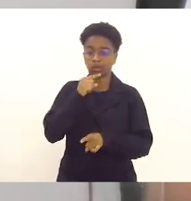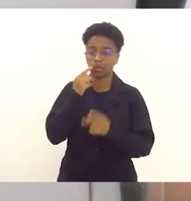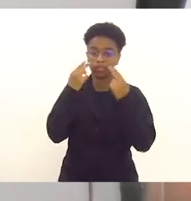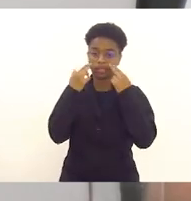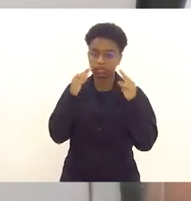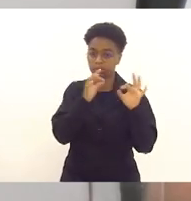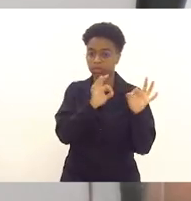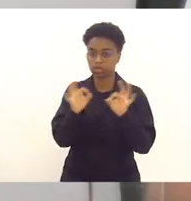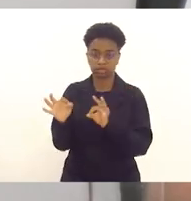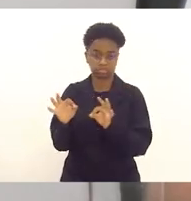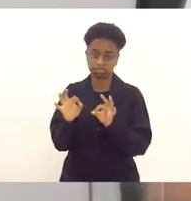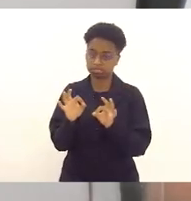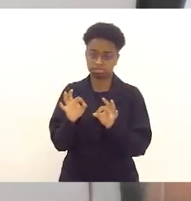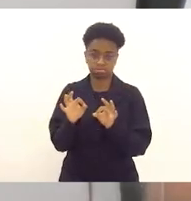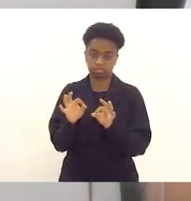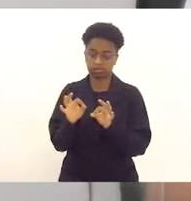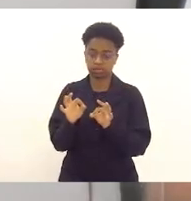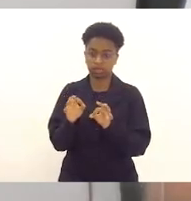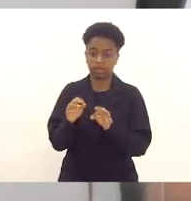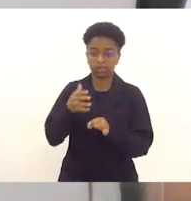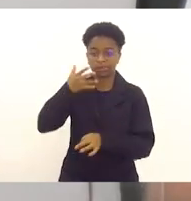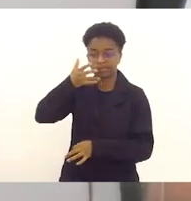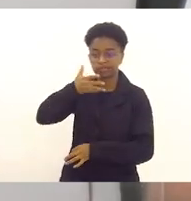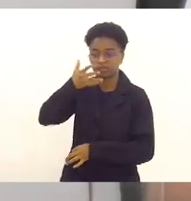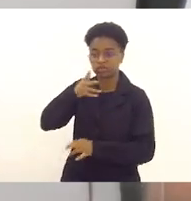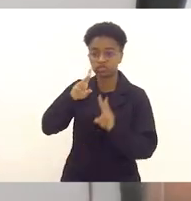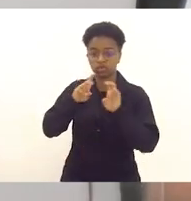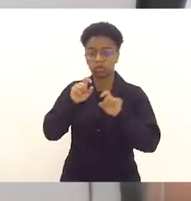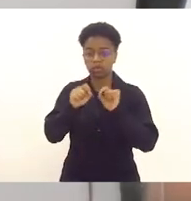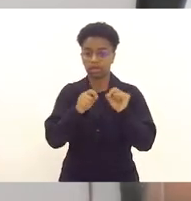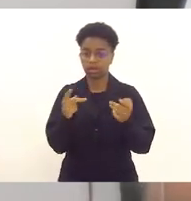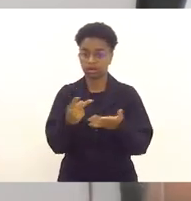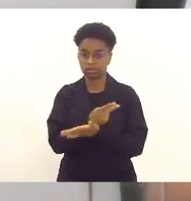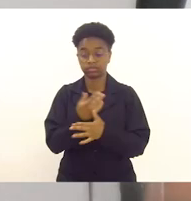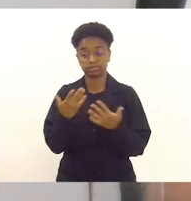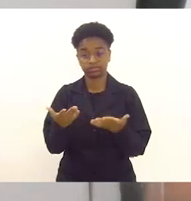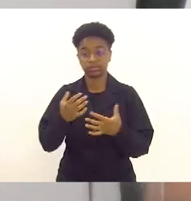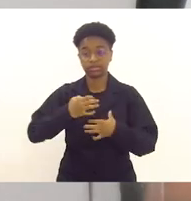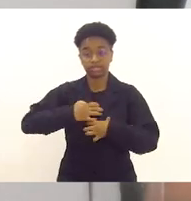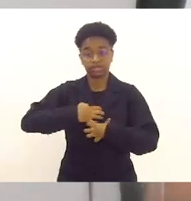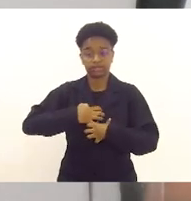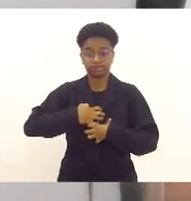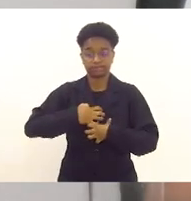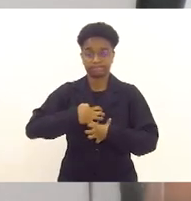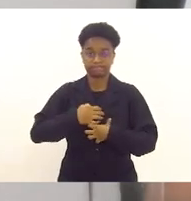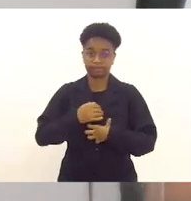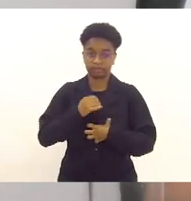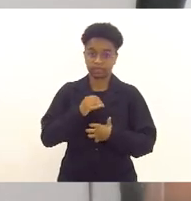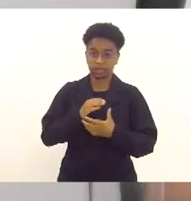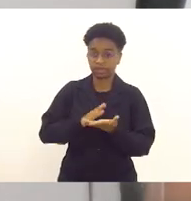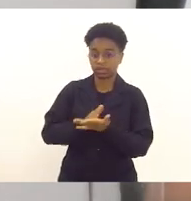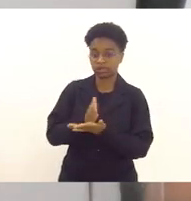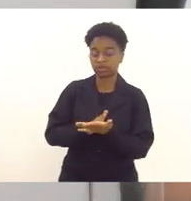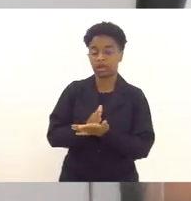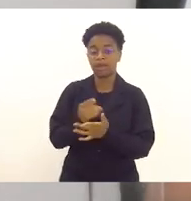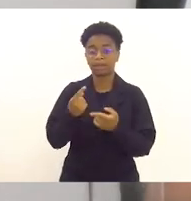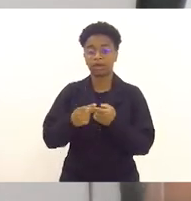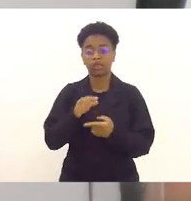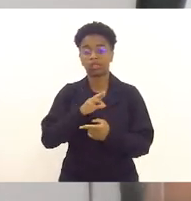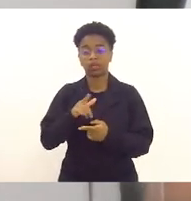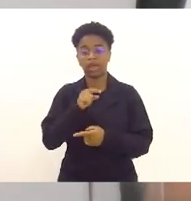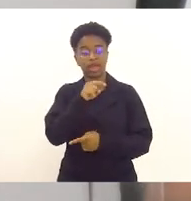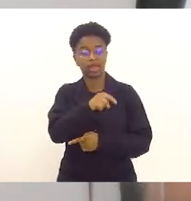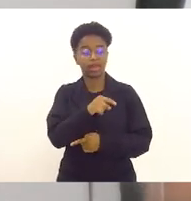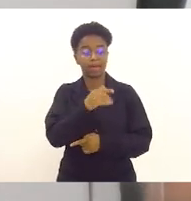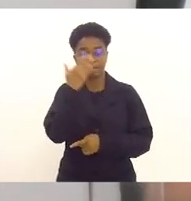testemunha para estar ali depondo com o que aconteceu então eu fiquei muito sentida porque assim não é o acusado